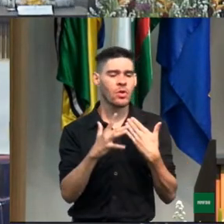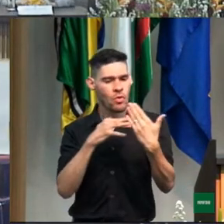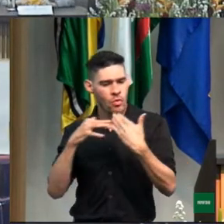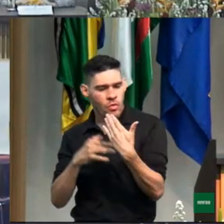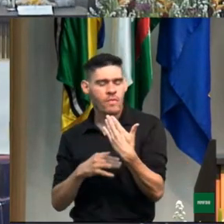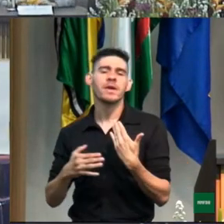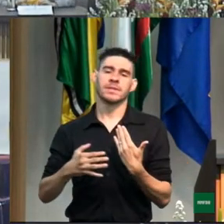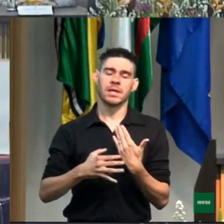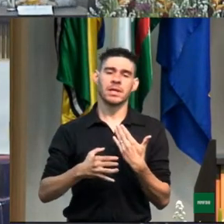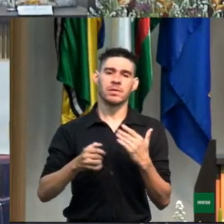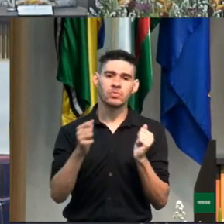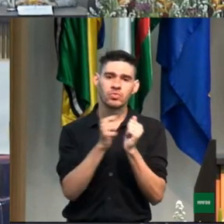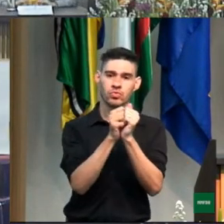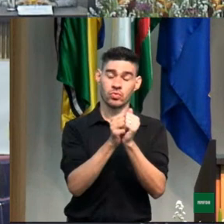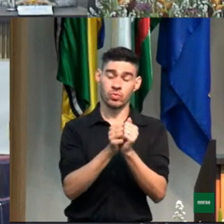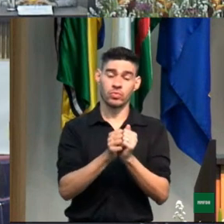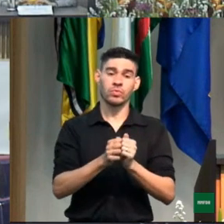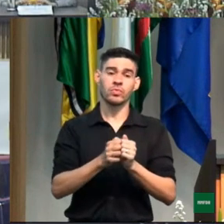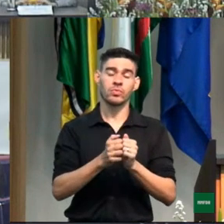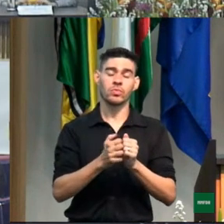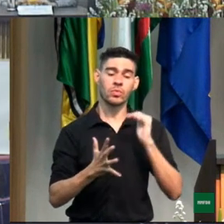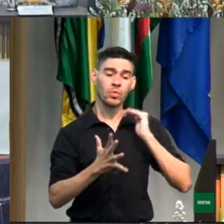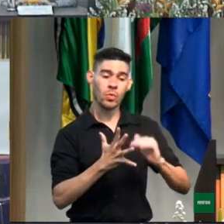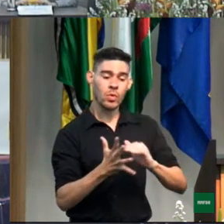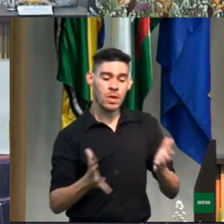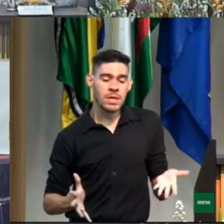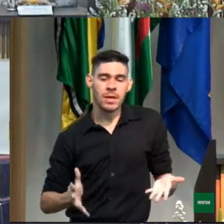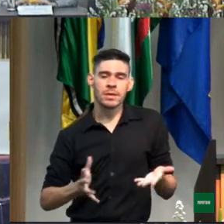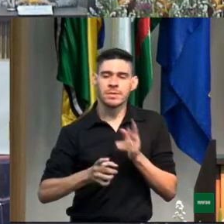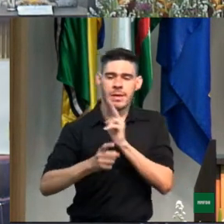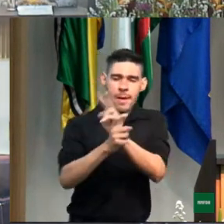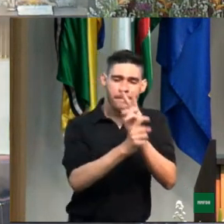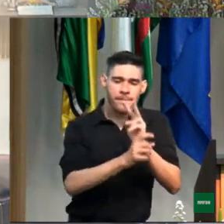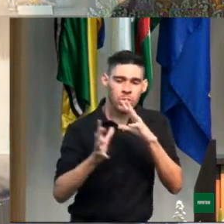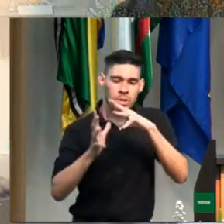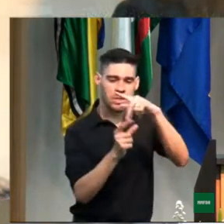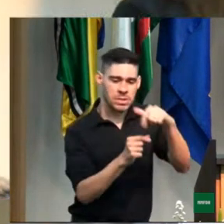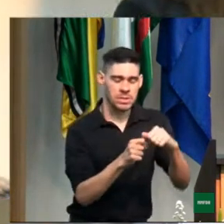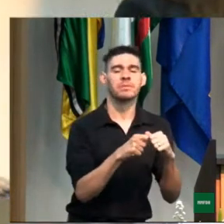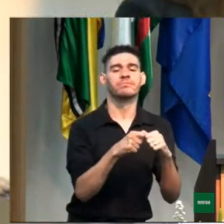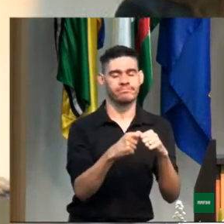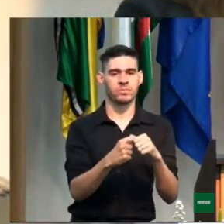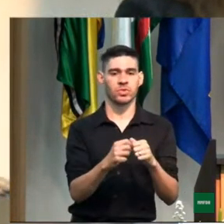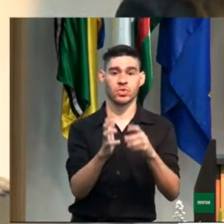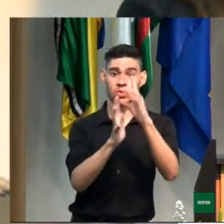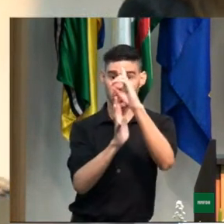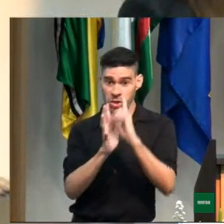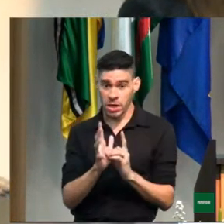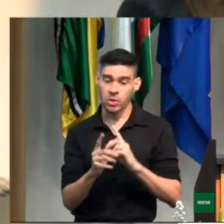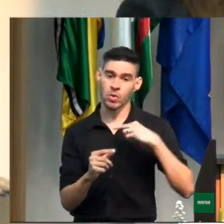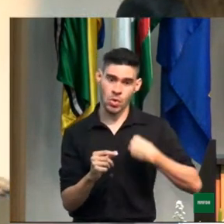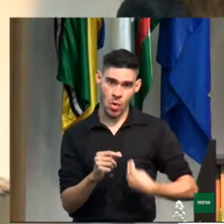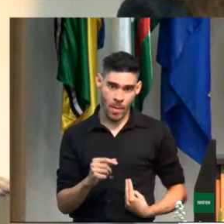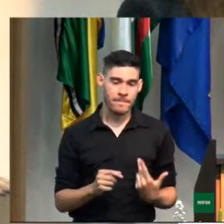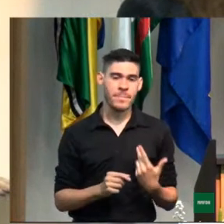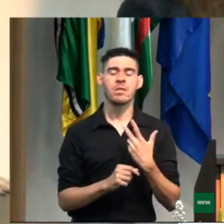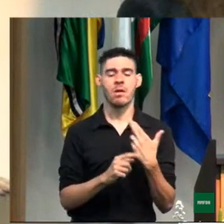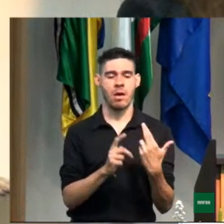Secretaria de Promoção, de Proteção Global, nossa Secretaria de Direitos Humanos, que é a responsável